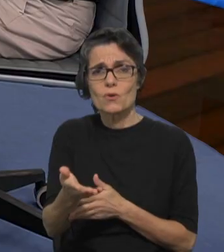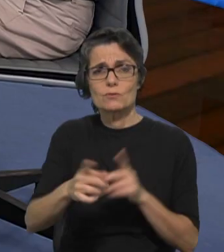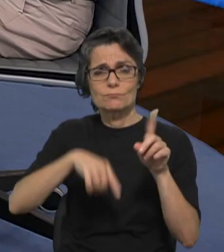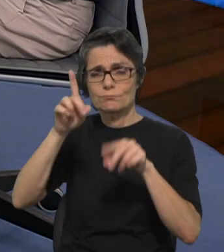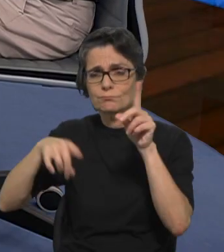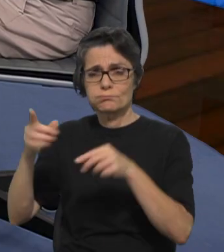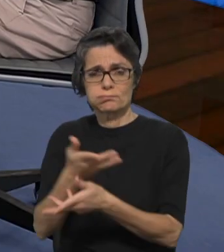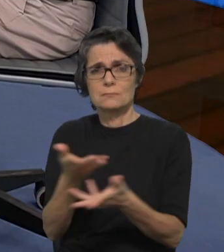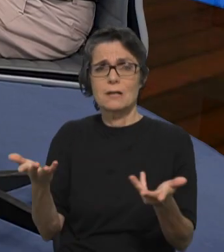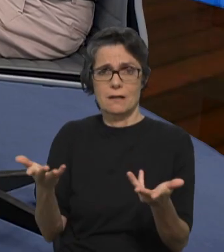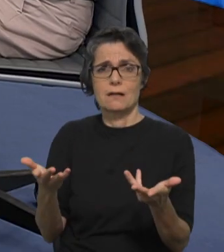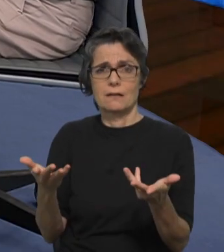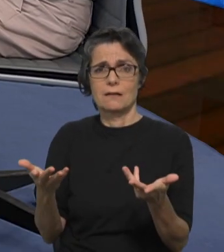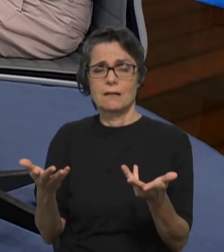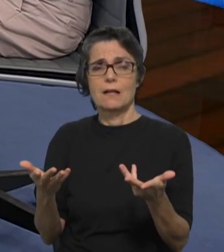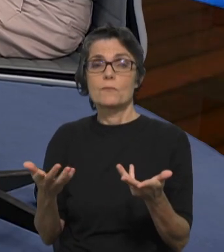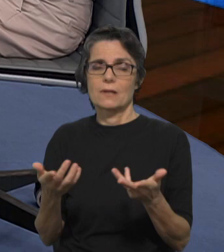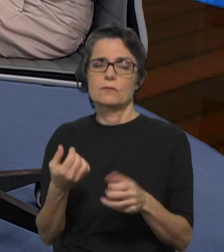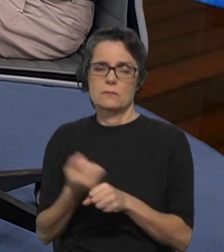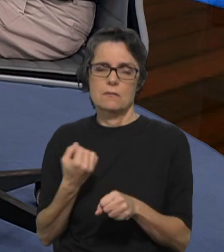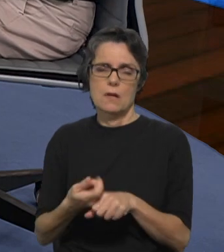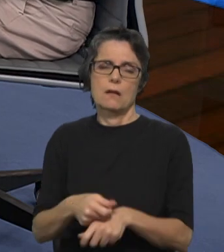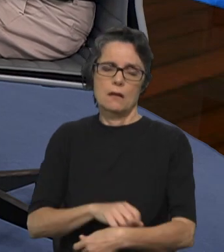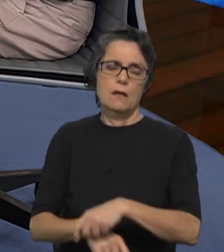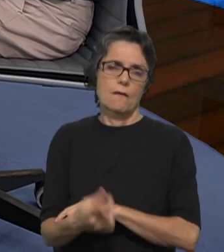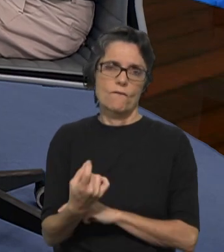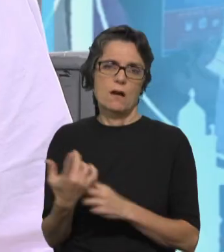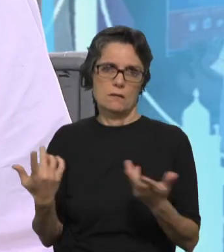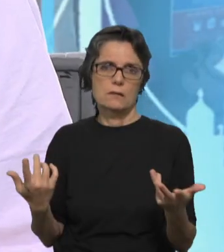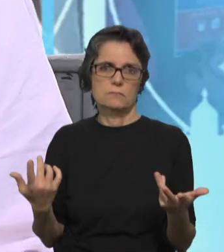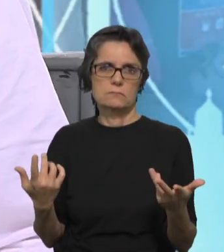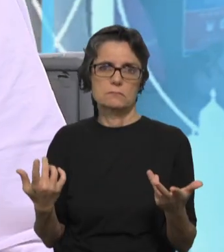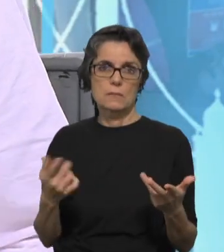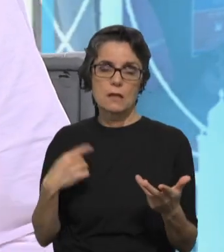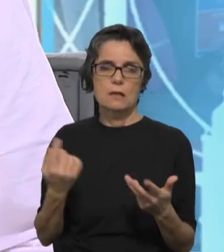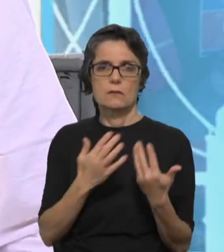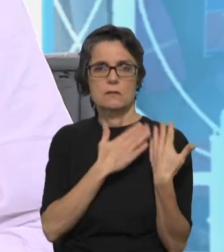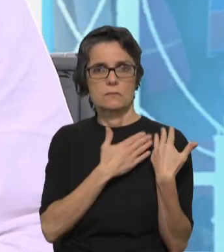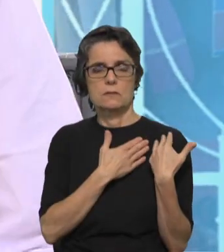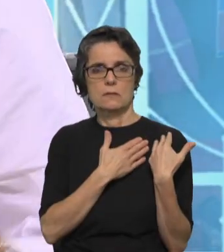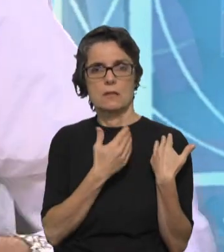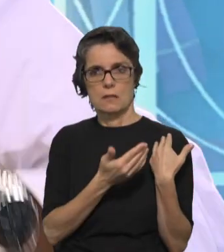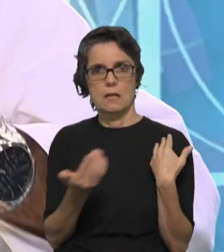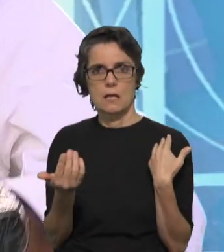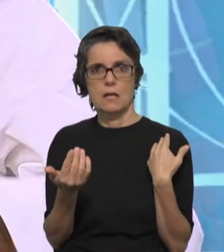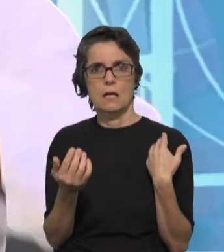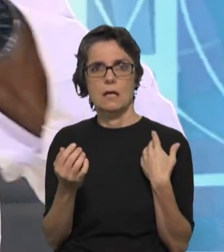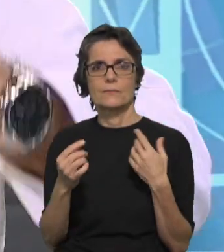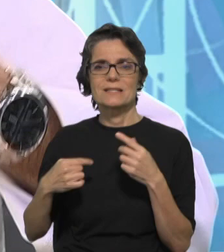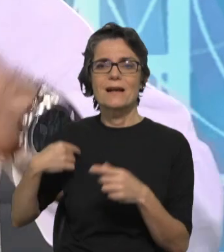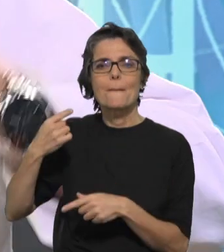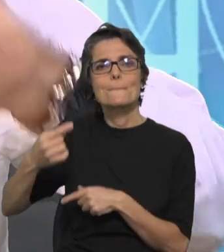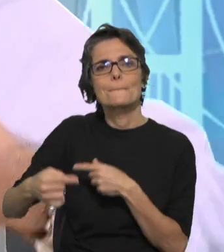As assimetrias e, portanto, há ainda muito caminho para fazer. E também falávamos aqui da responsabilidade que, se calhar, aquela primeira geração